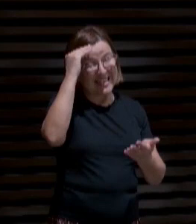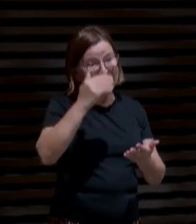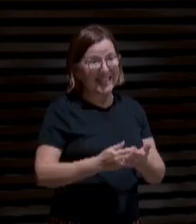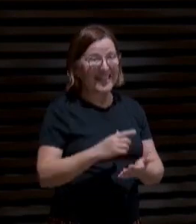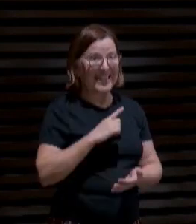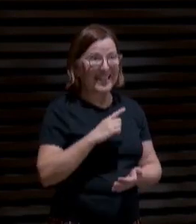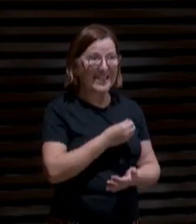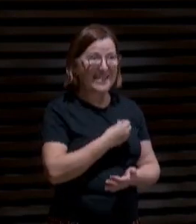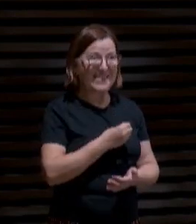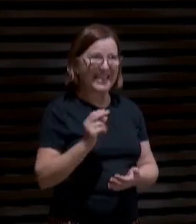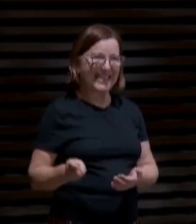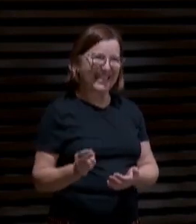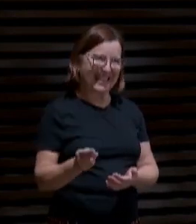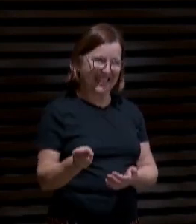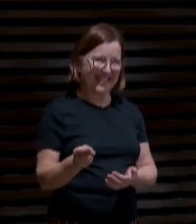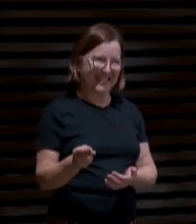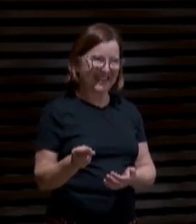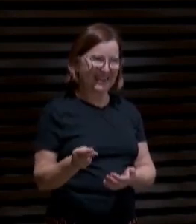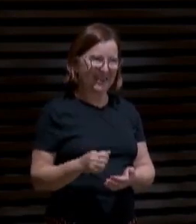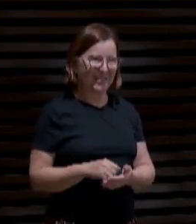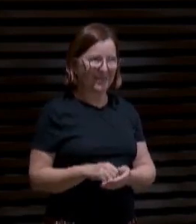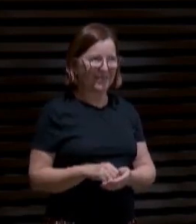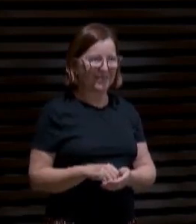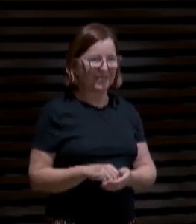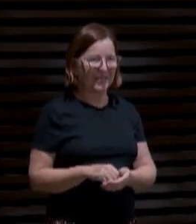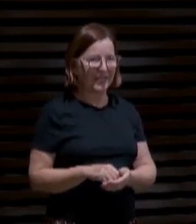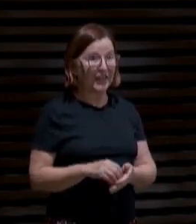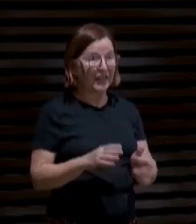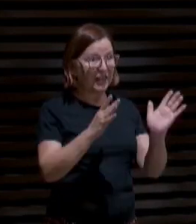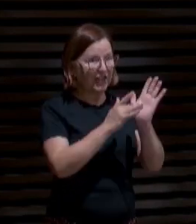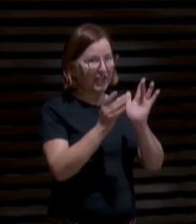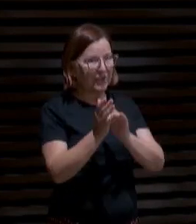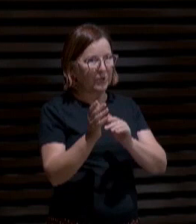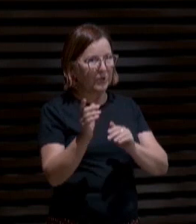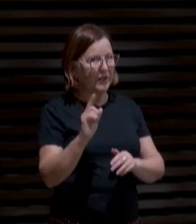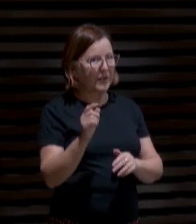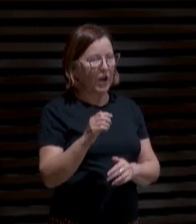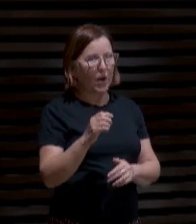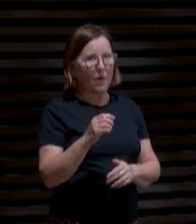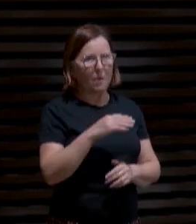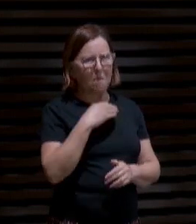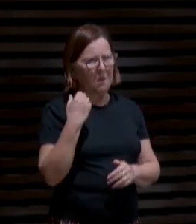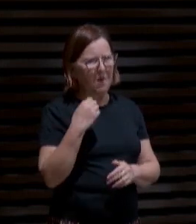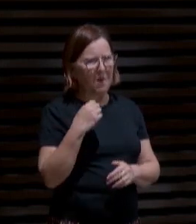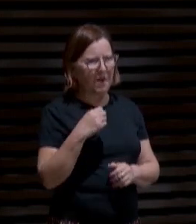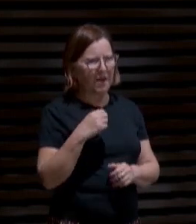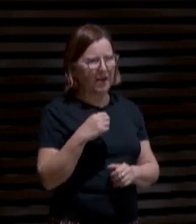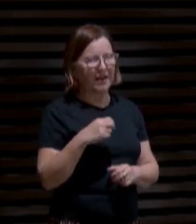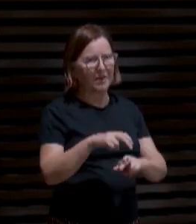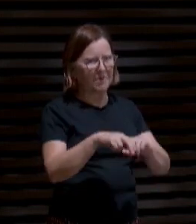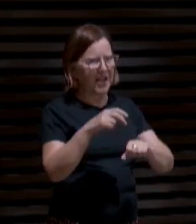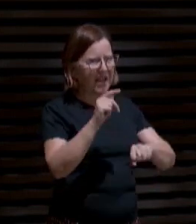vida eterna. Ele já disse qual era o modo que ele iria morrer. Ele não ia morrer por apedrejamento, ele não ia morrer por morte